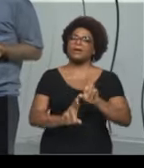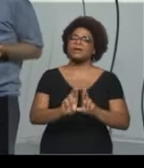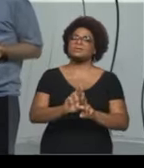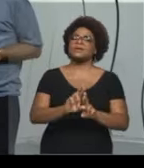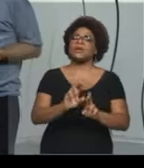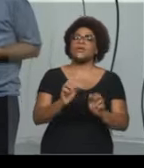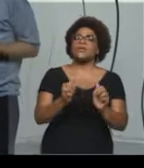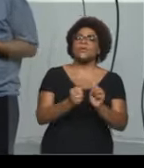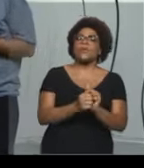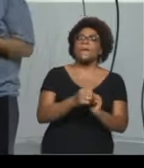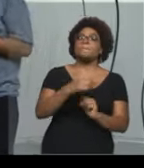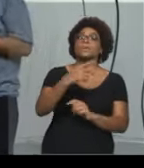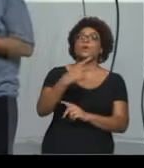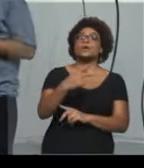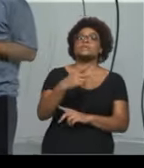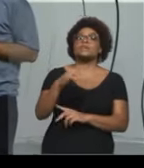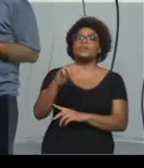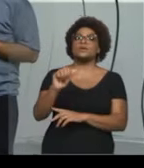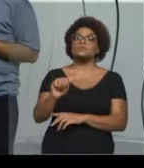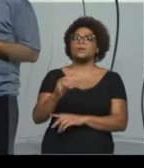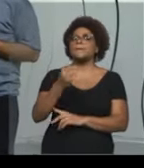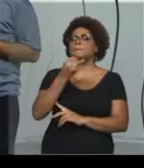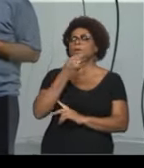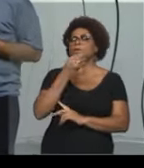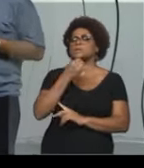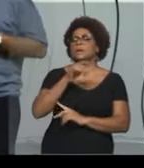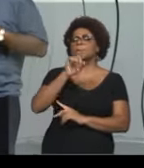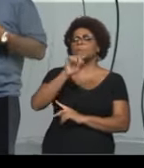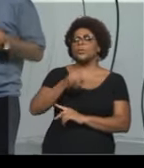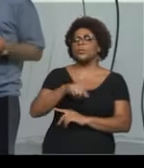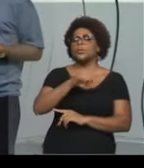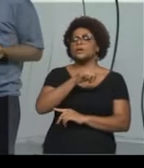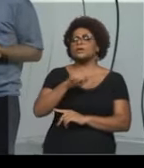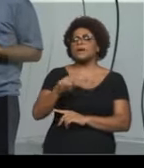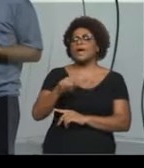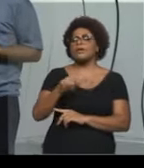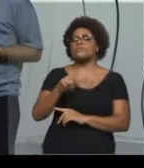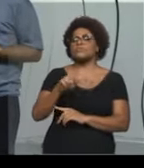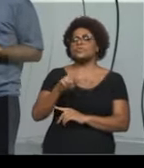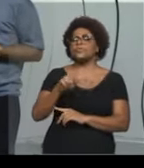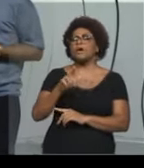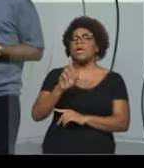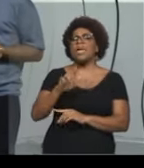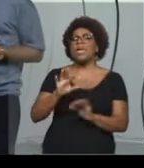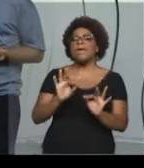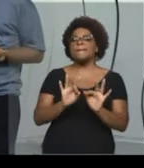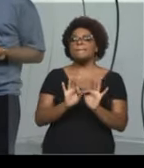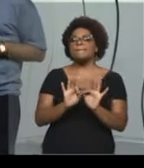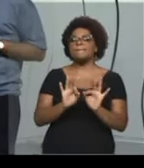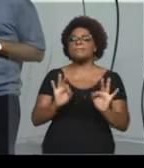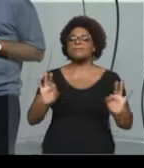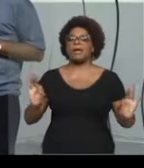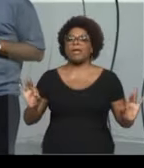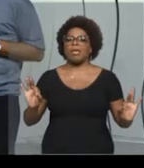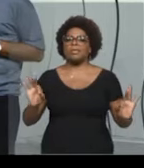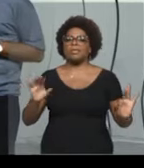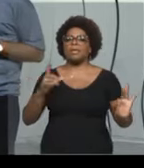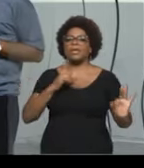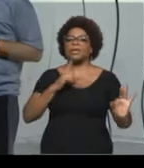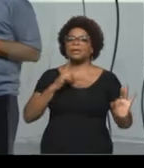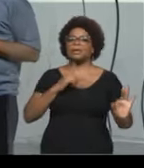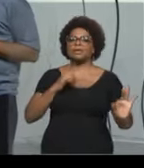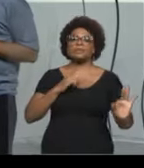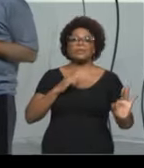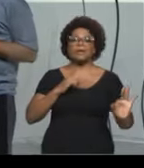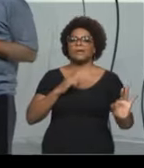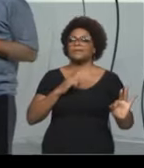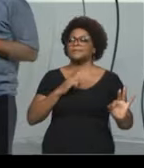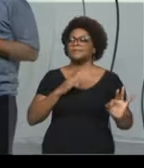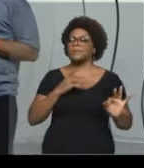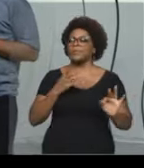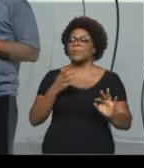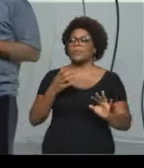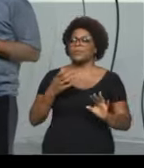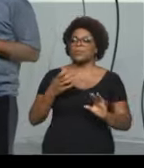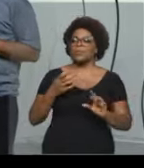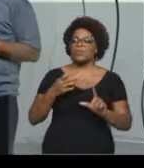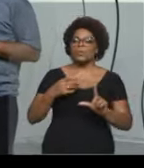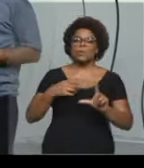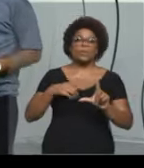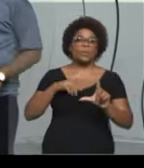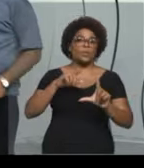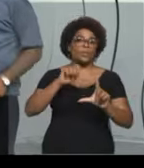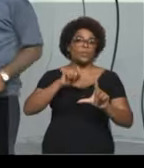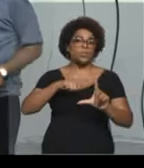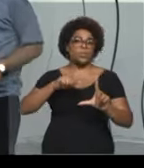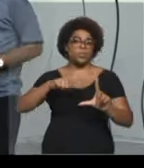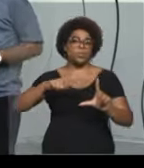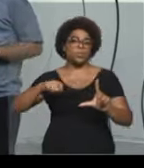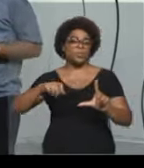aritmética. Por exemplo, o gráfico é uma reta, por exemplo, tem tudo a ver com grandezas diretamente proporcionais, correto? Então, vamos